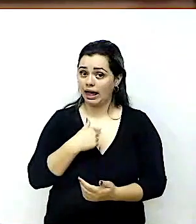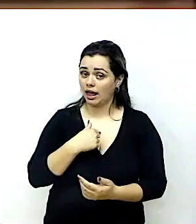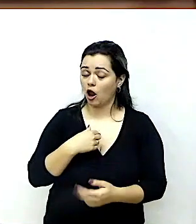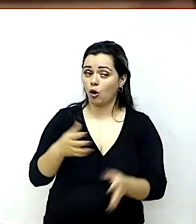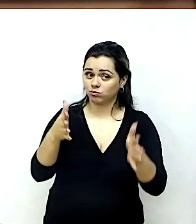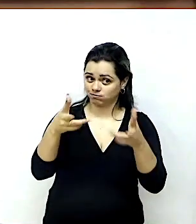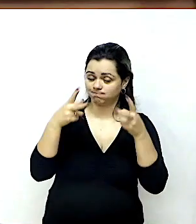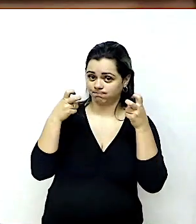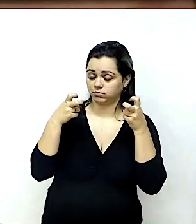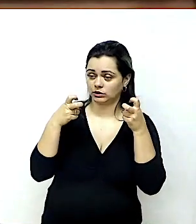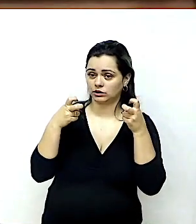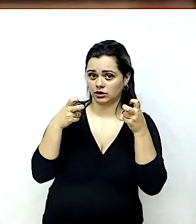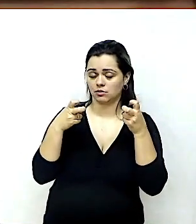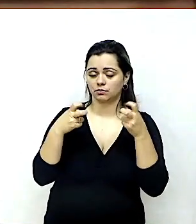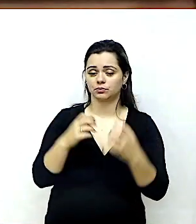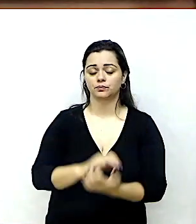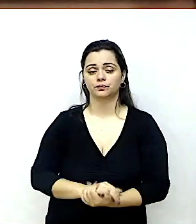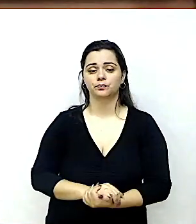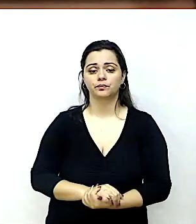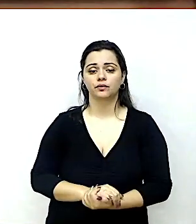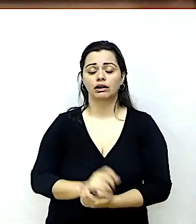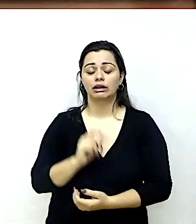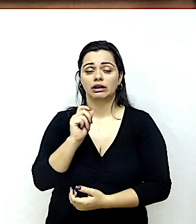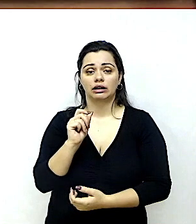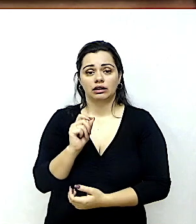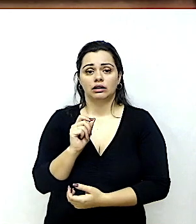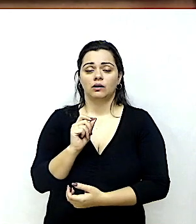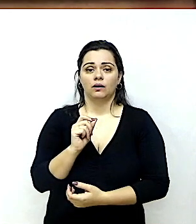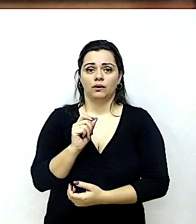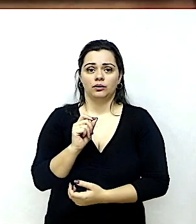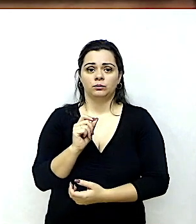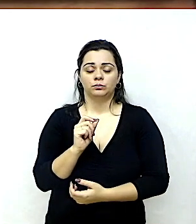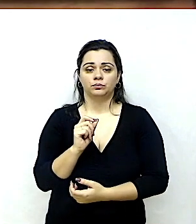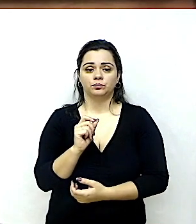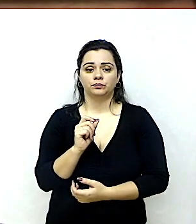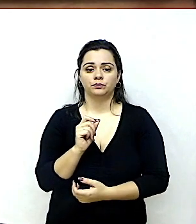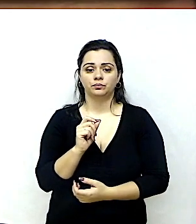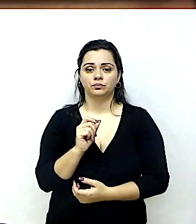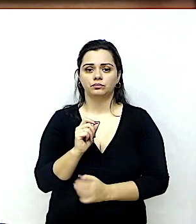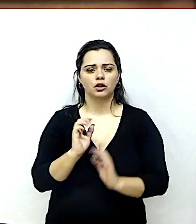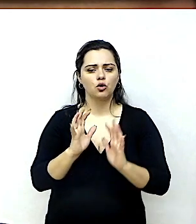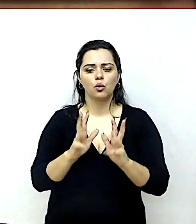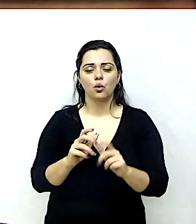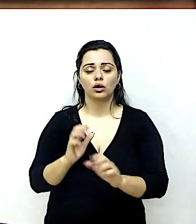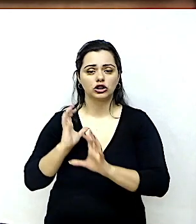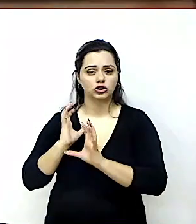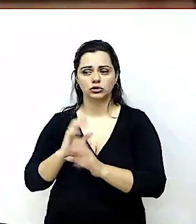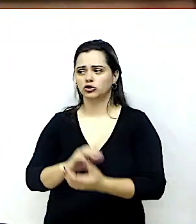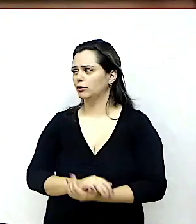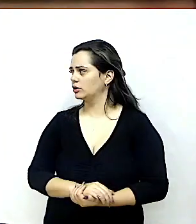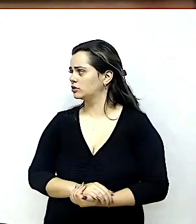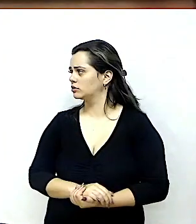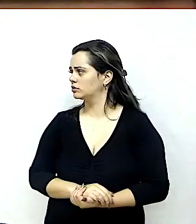adentrar a Seara do meu colega Michel é que a ação diplomática brasileira e também